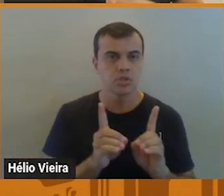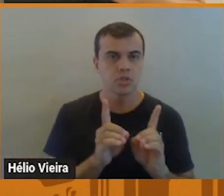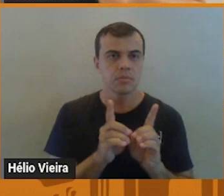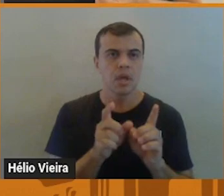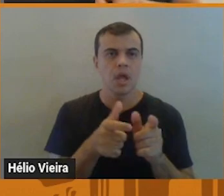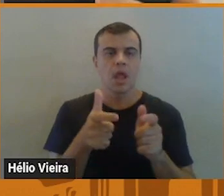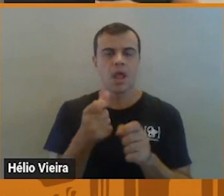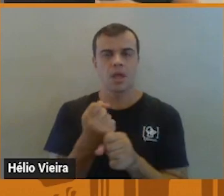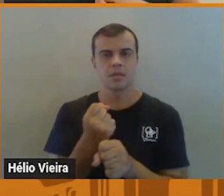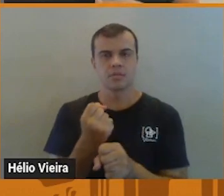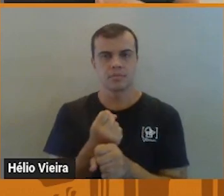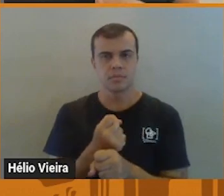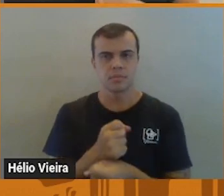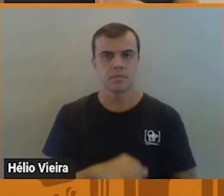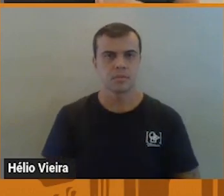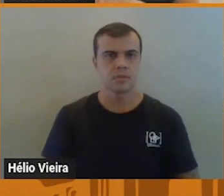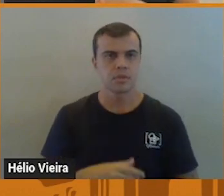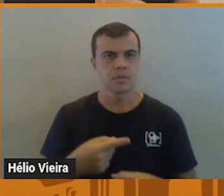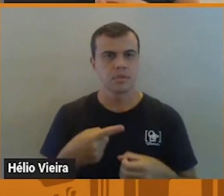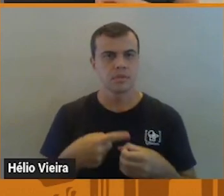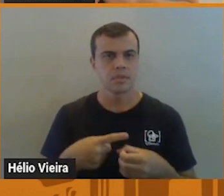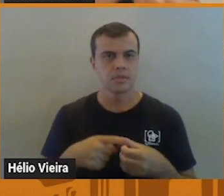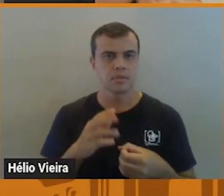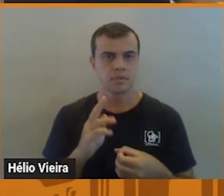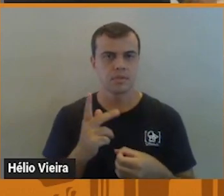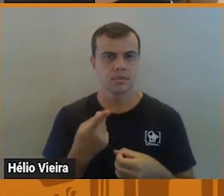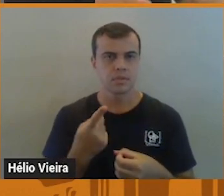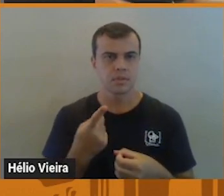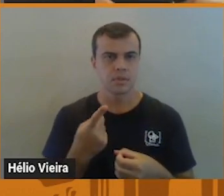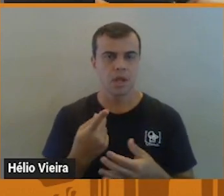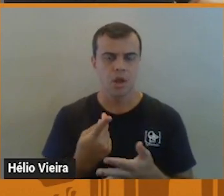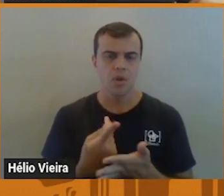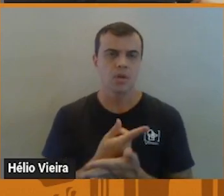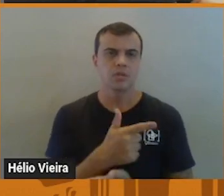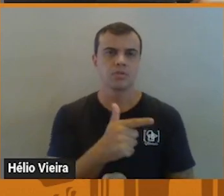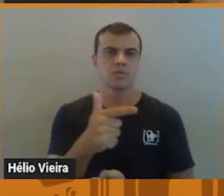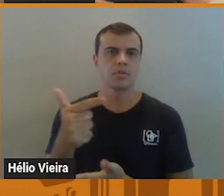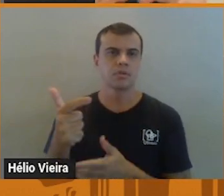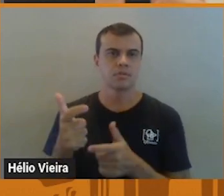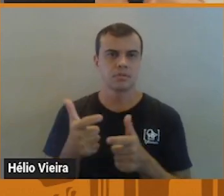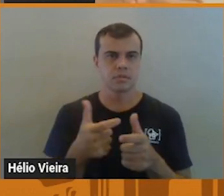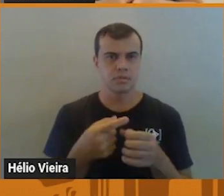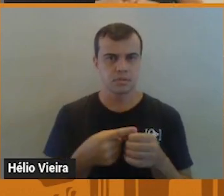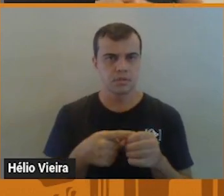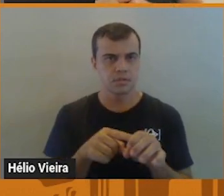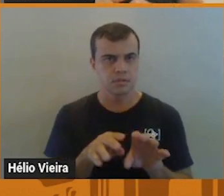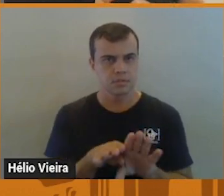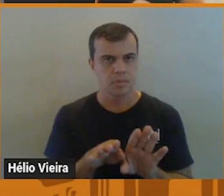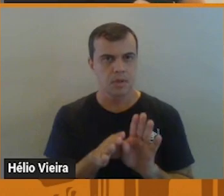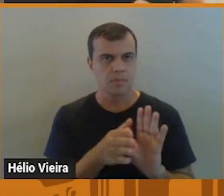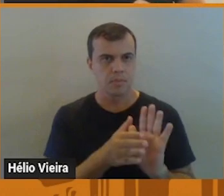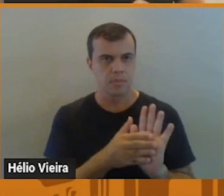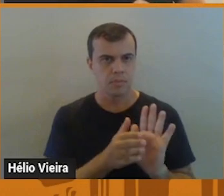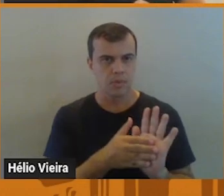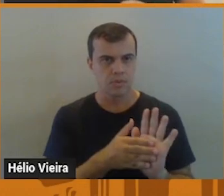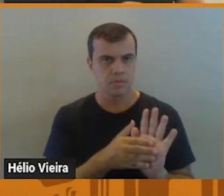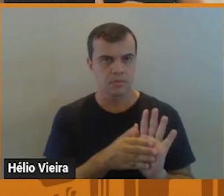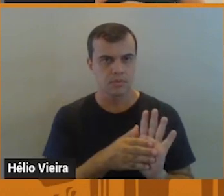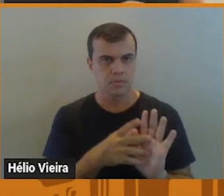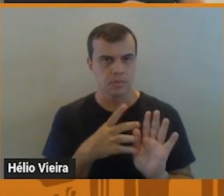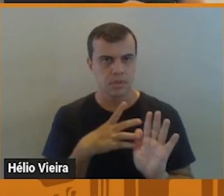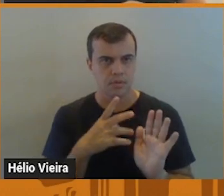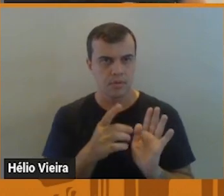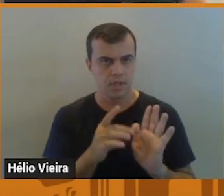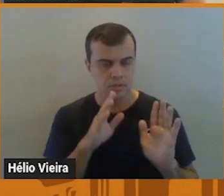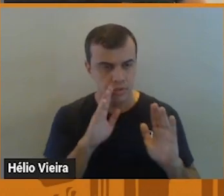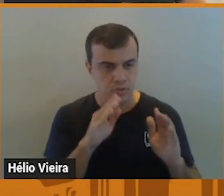crescimento da cidade de Belo Horizonte, e que acontece em outras cidades também. Então, essa proposta, ainda que ela seja